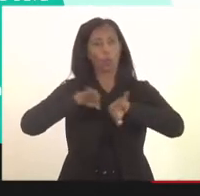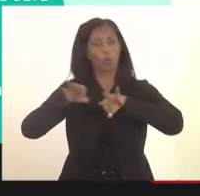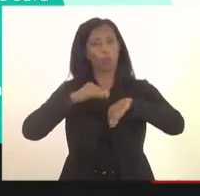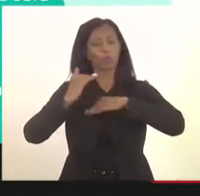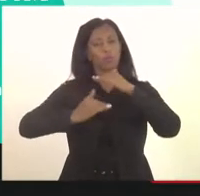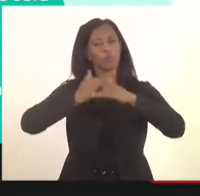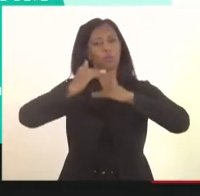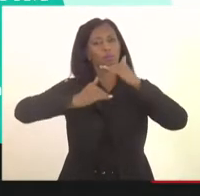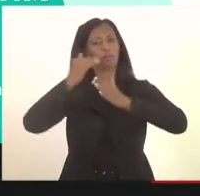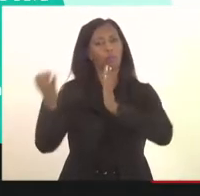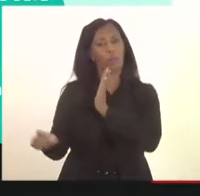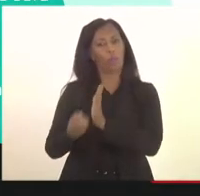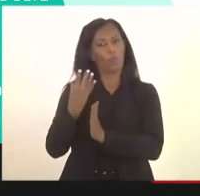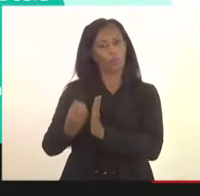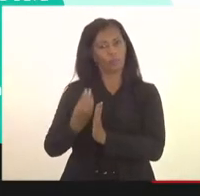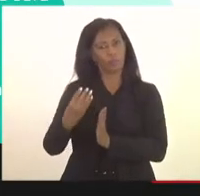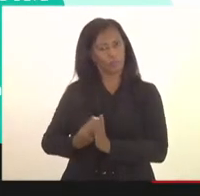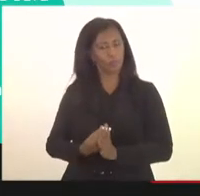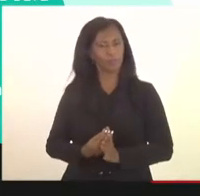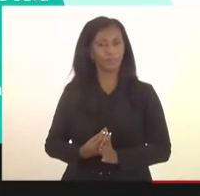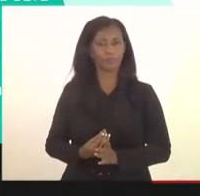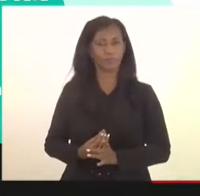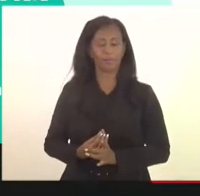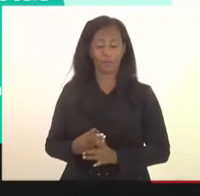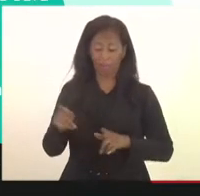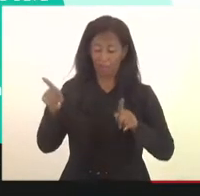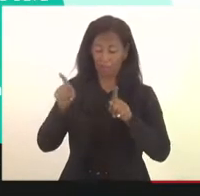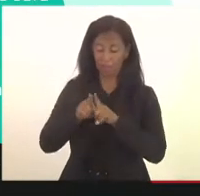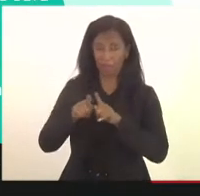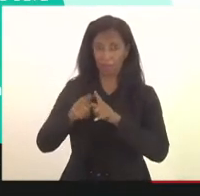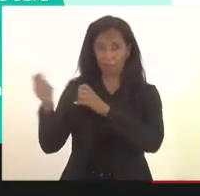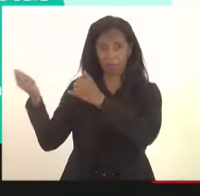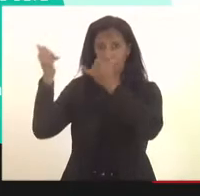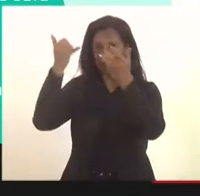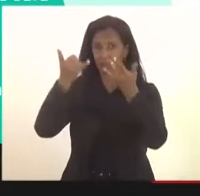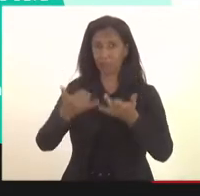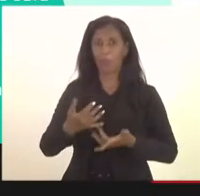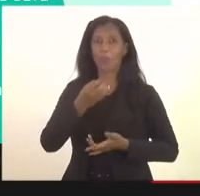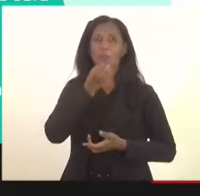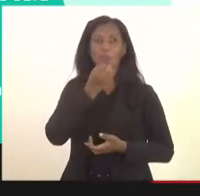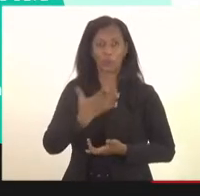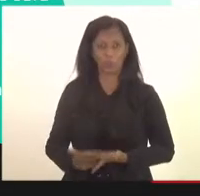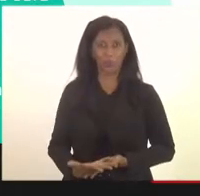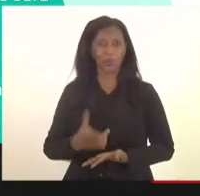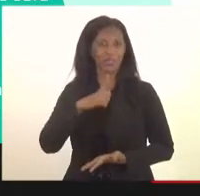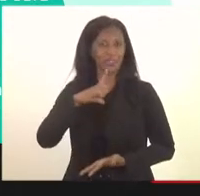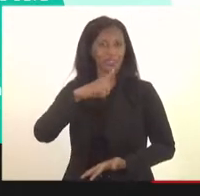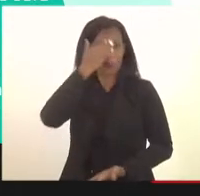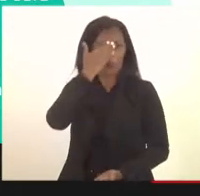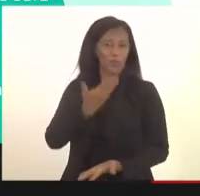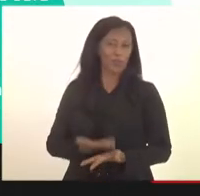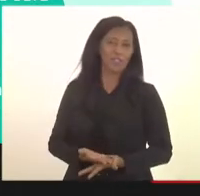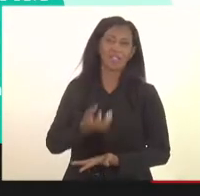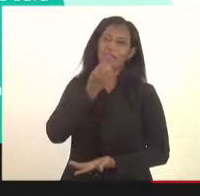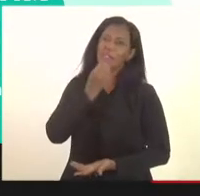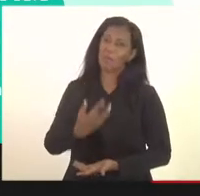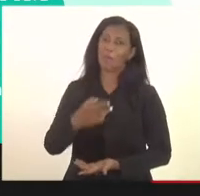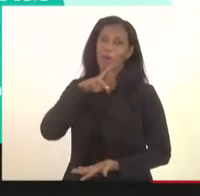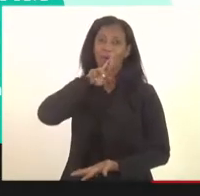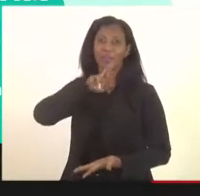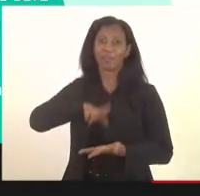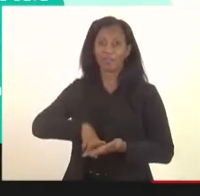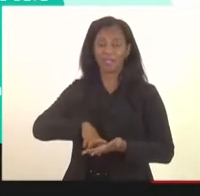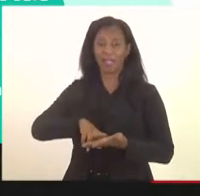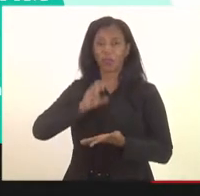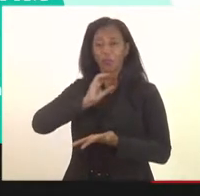de produção. Então, a gente está muito, uma expectativa muito boa, a gente tem muita confiança que vai ter bons resultados, o investimento